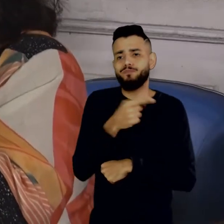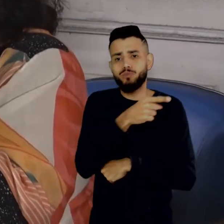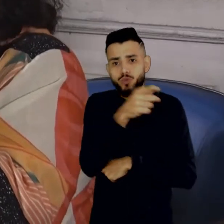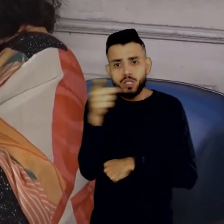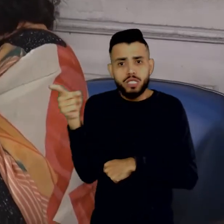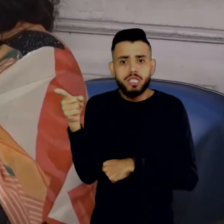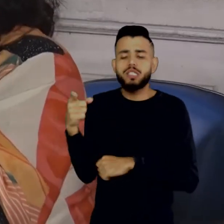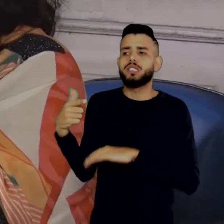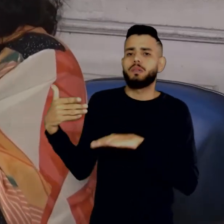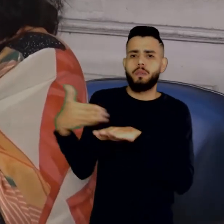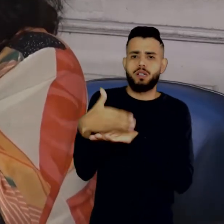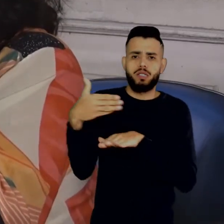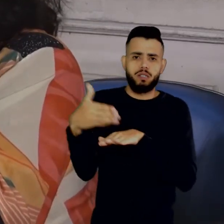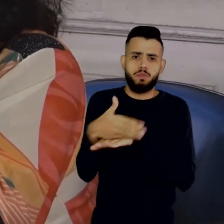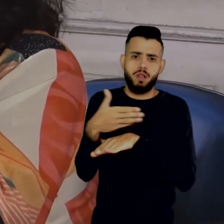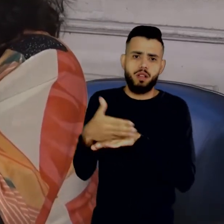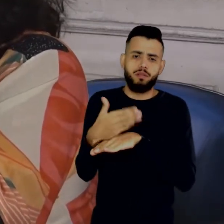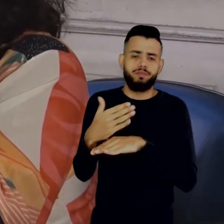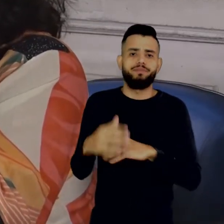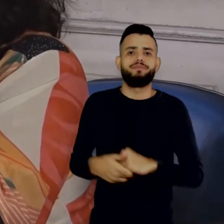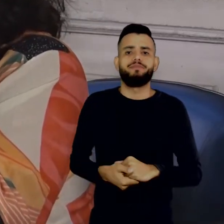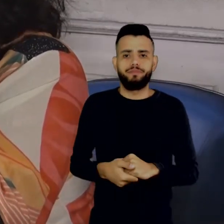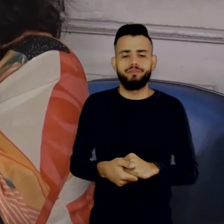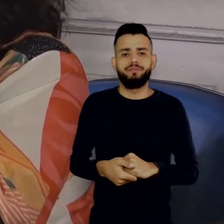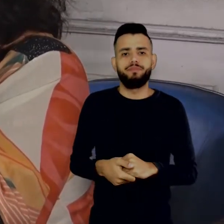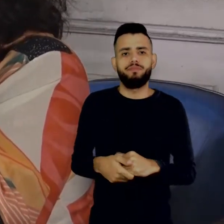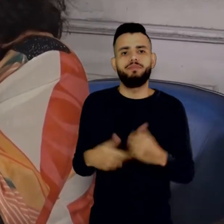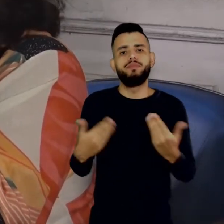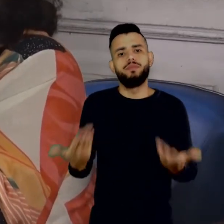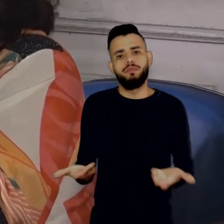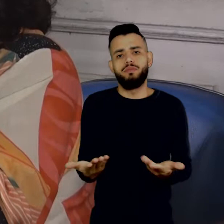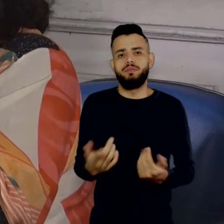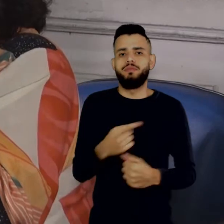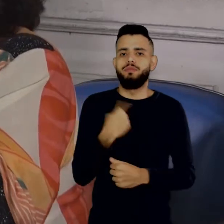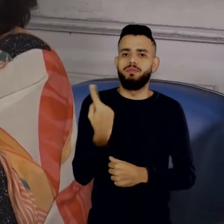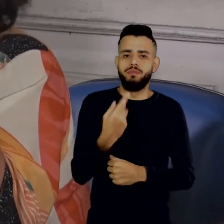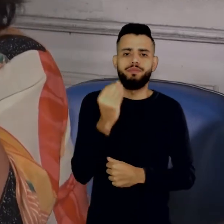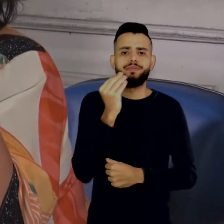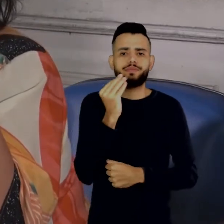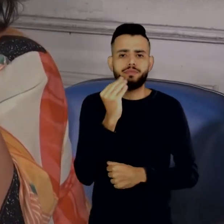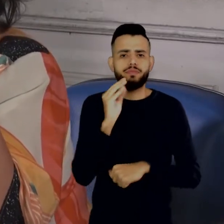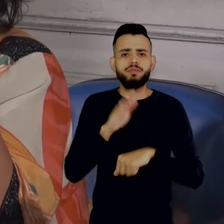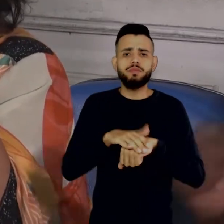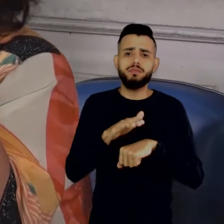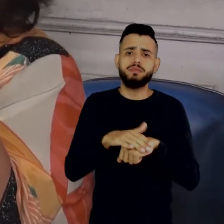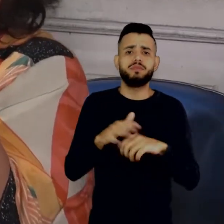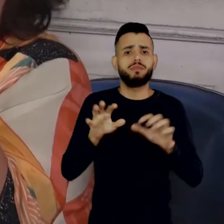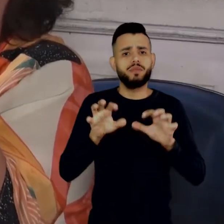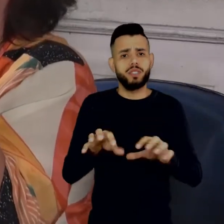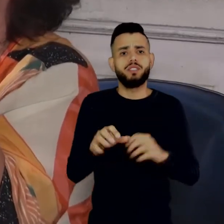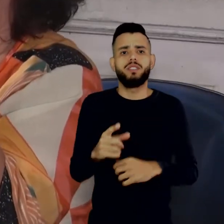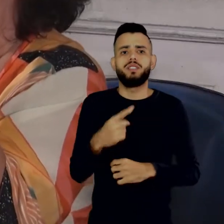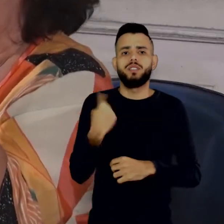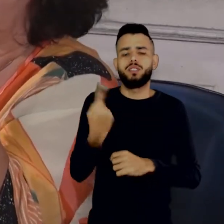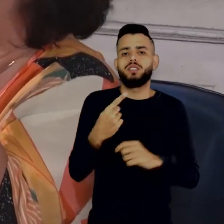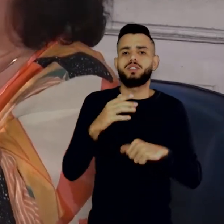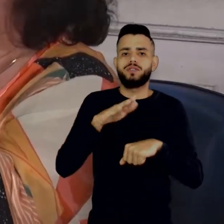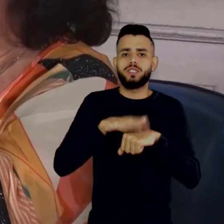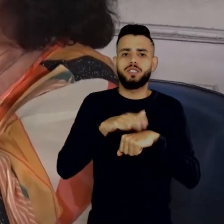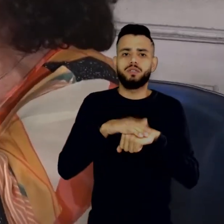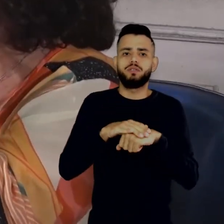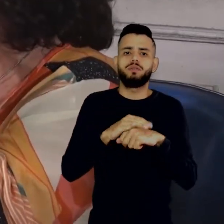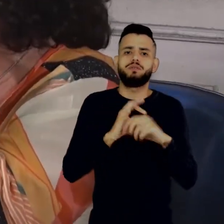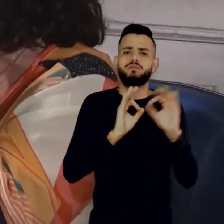participação de todos que estão aqui acompanhando. Então, é isso que a gente vai tentar fazer. Eu e Denise montamos